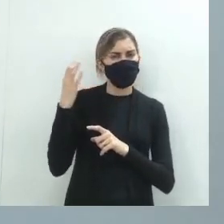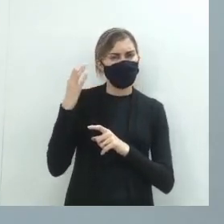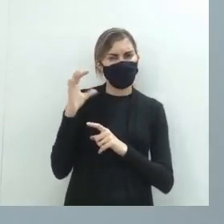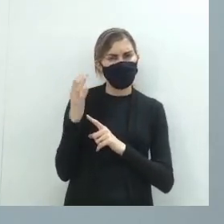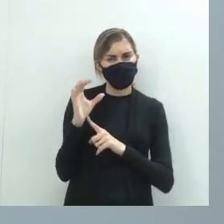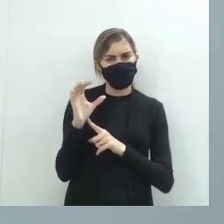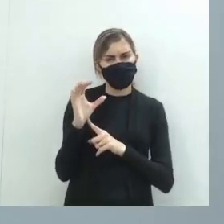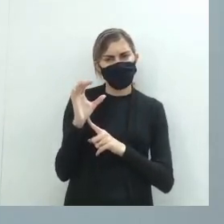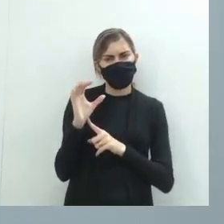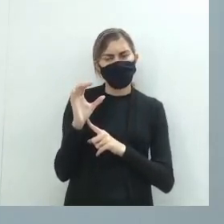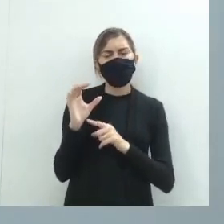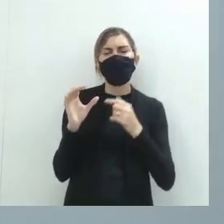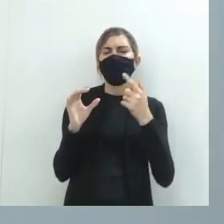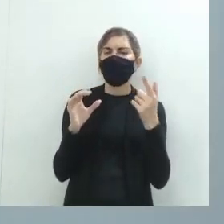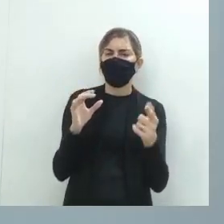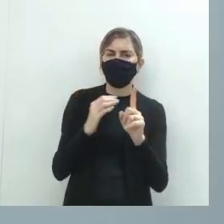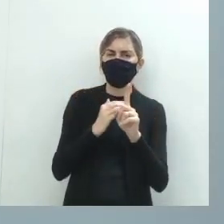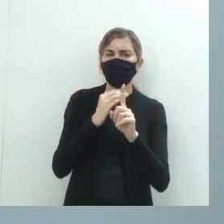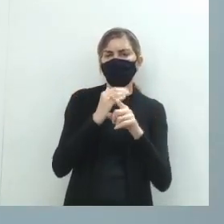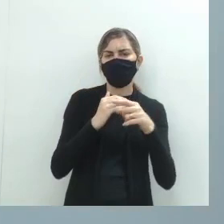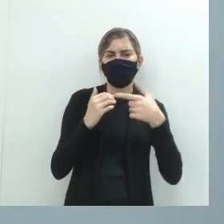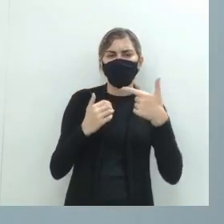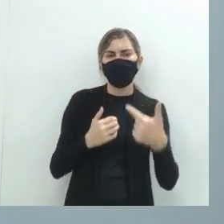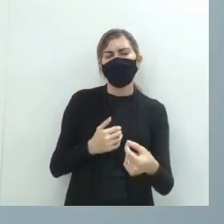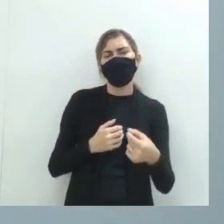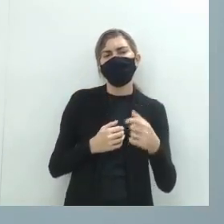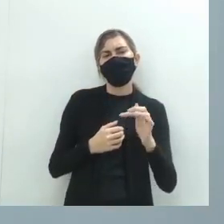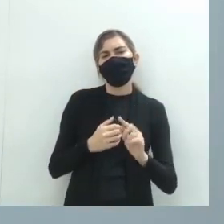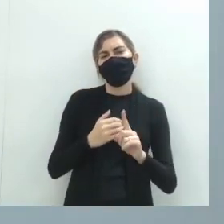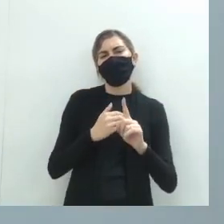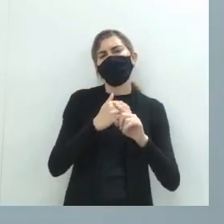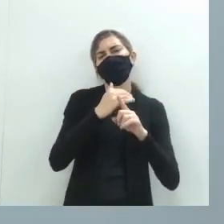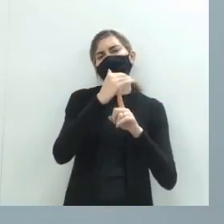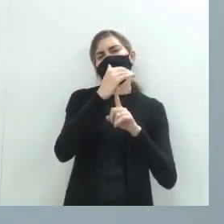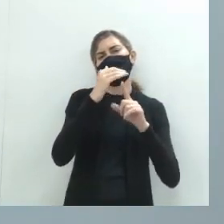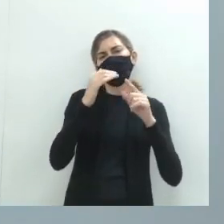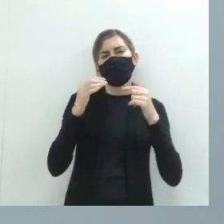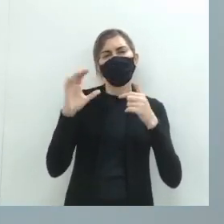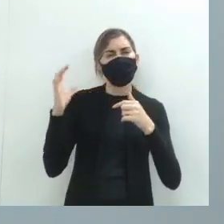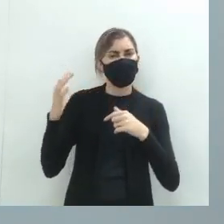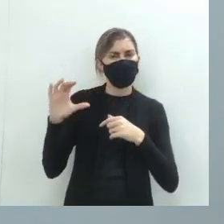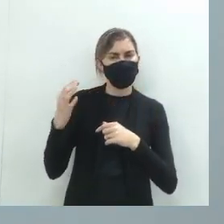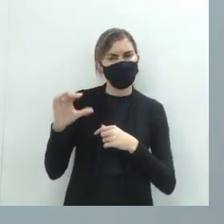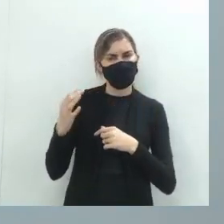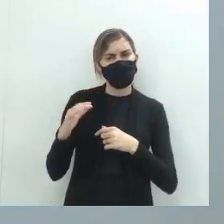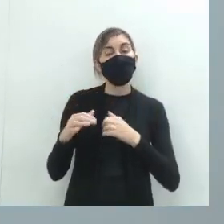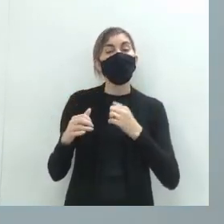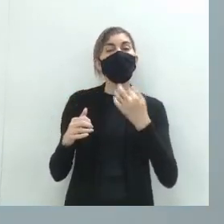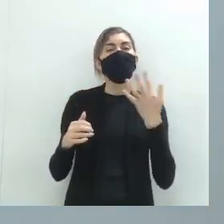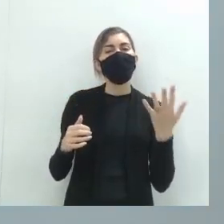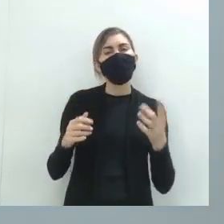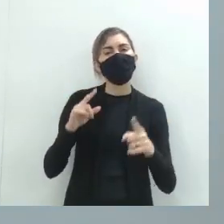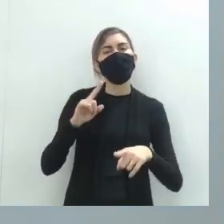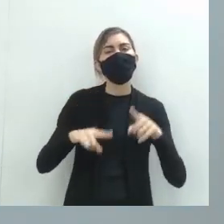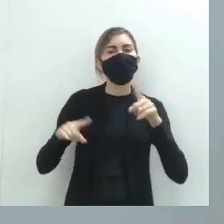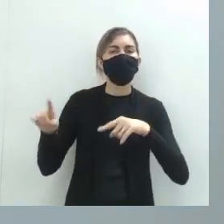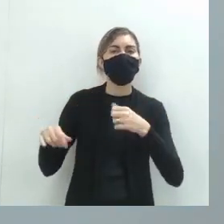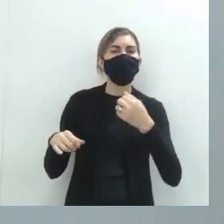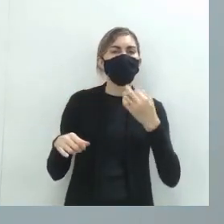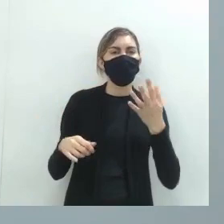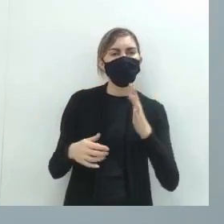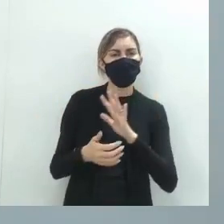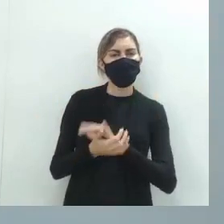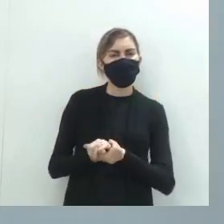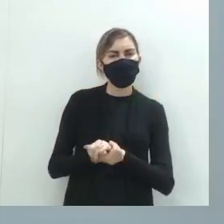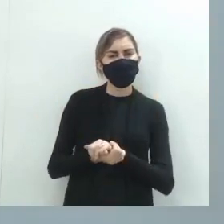Celsius. A temperatura passou de 20 para 50 graus Celsius. Quanto foi que variou? Se